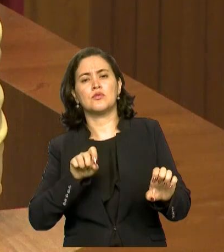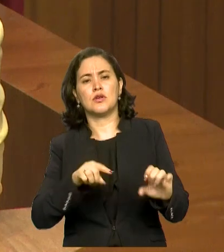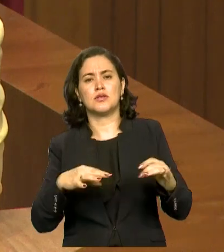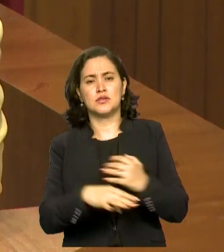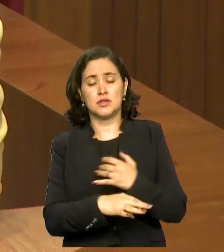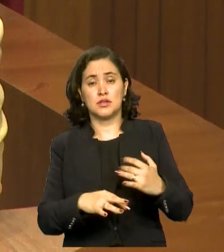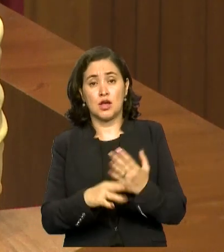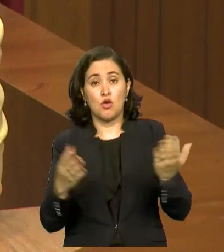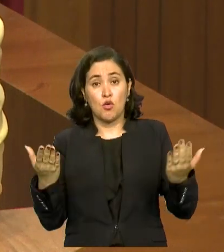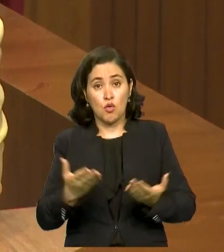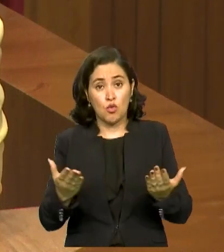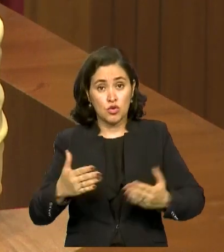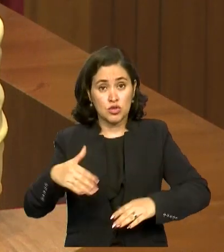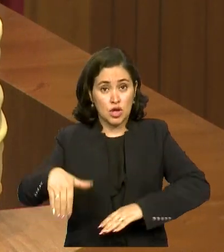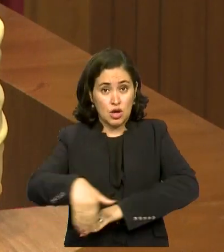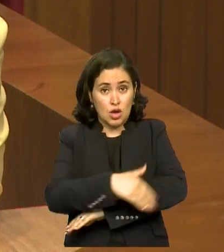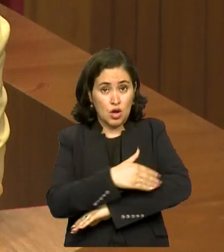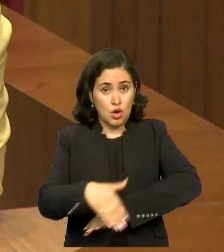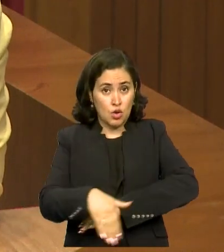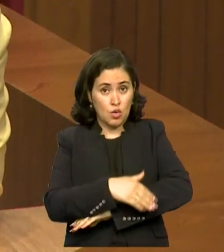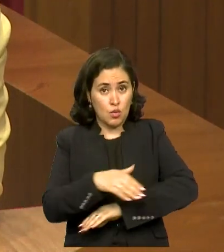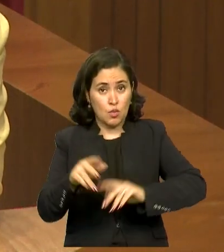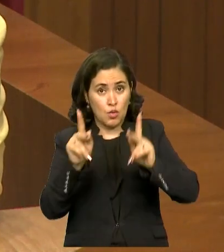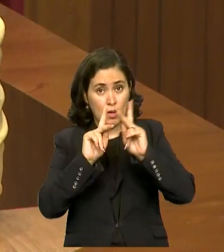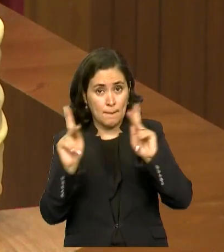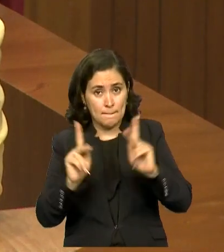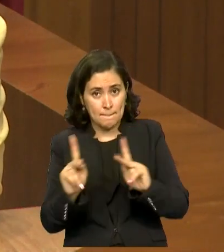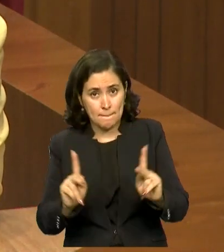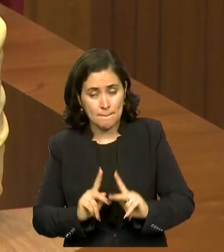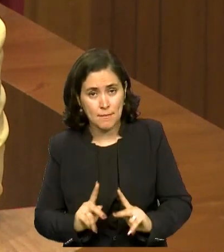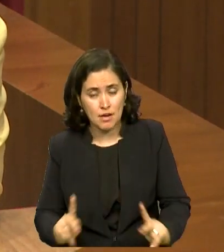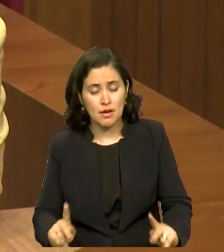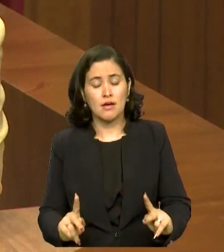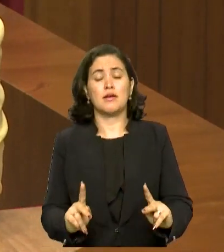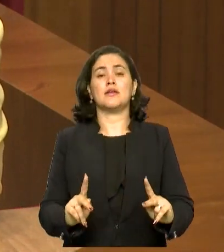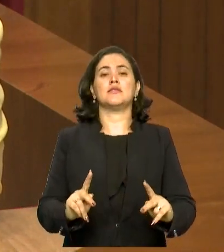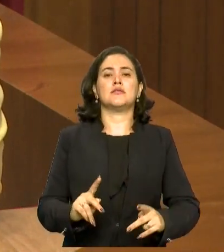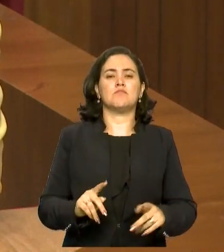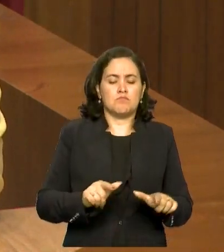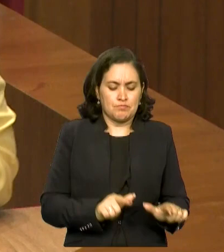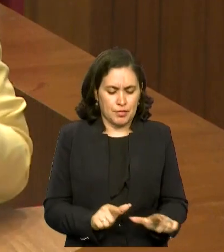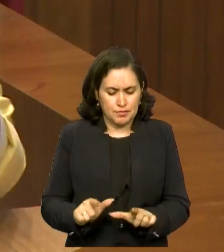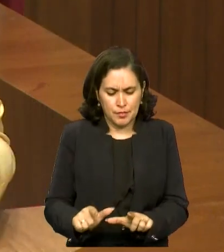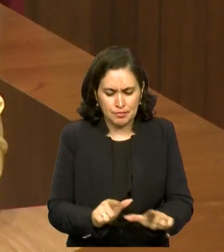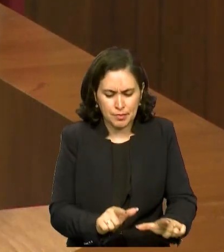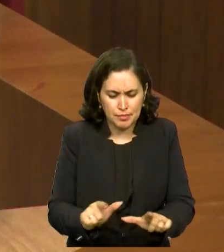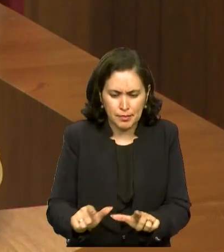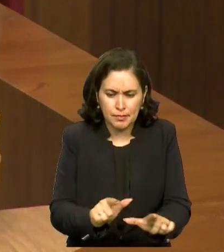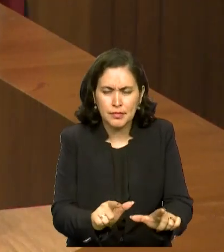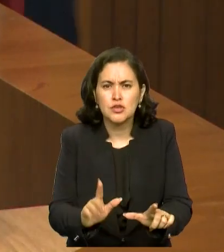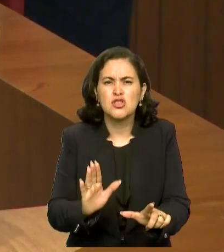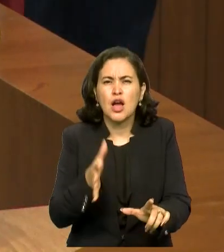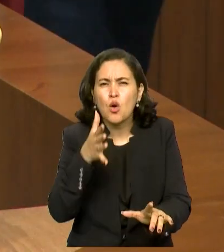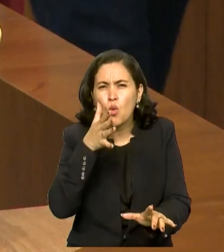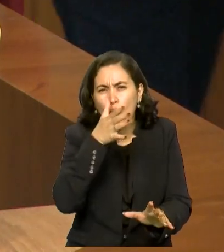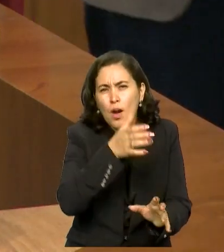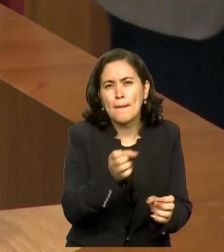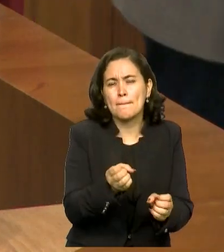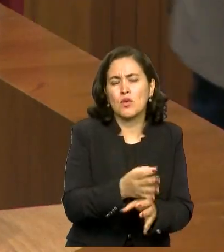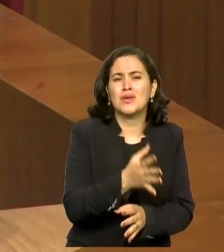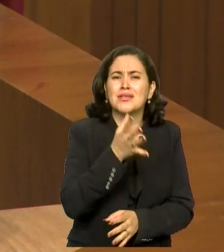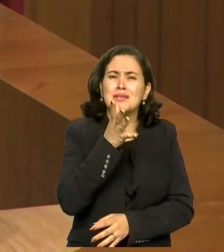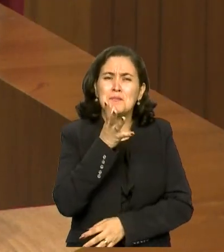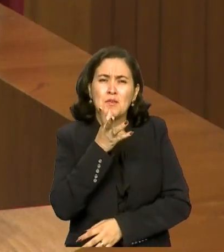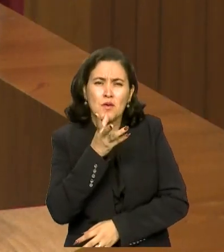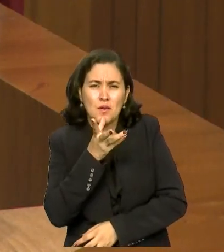Paz, no Parque das Palmeiras. Já estamos concluindo a Rua da Paz. Ela está demorando aí um